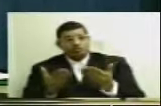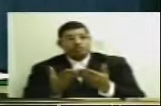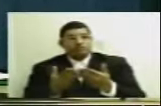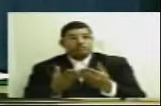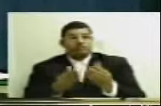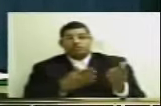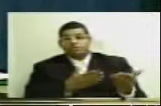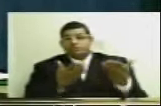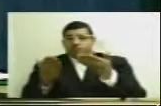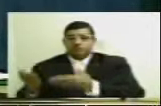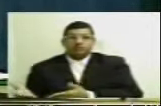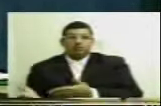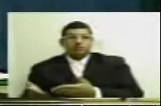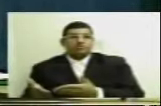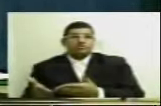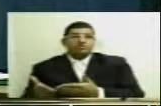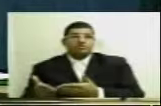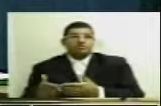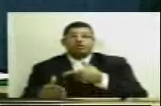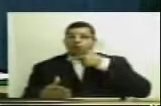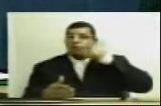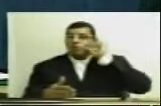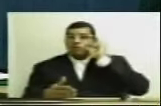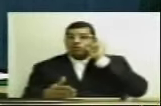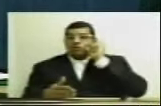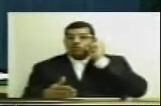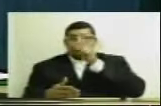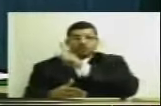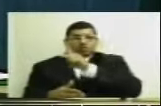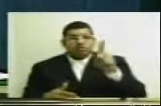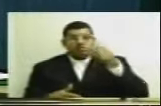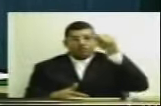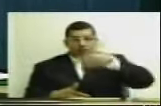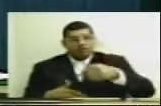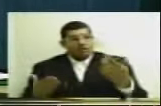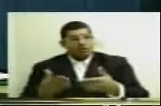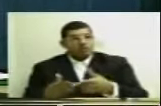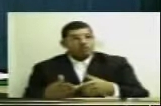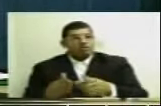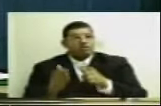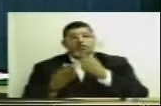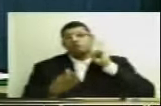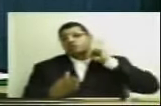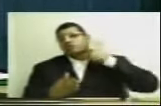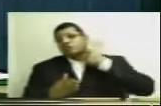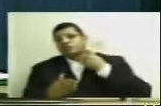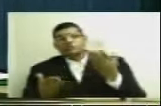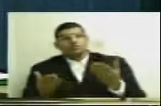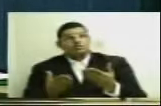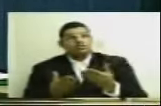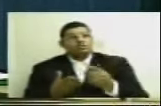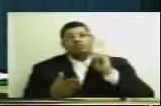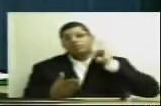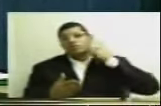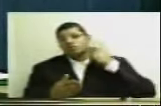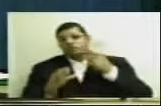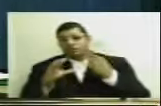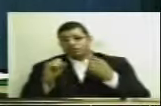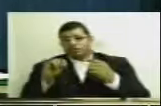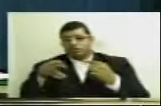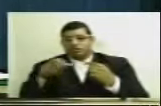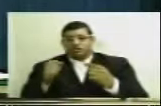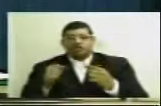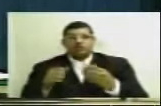dele está chegando. Ontem caiu mais um prefeito aqui, um ficha suja, o ficha suja de